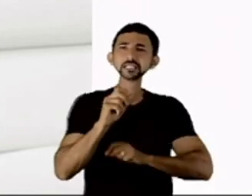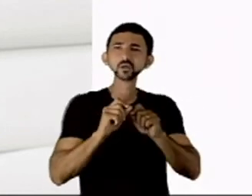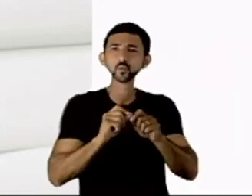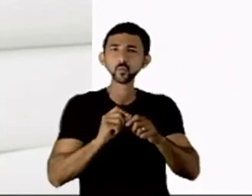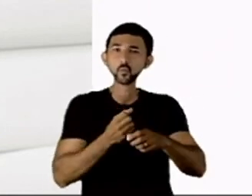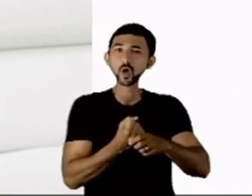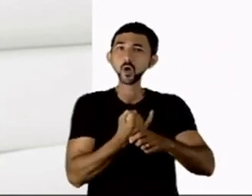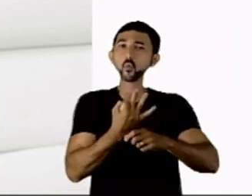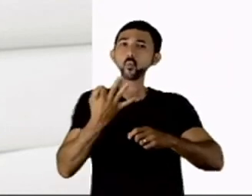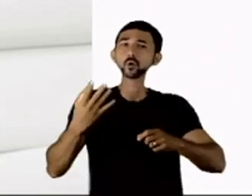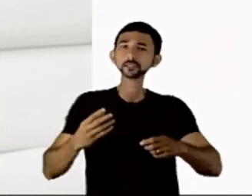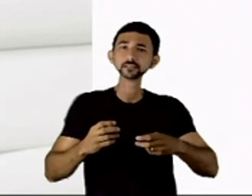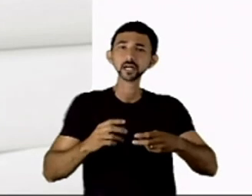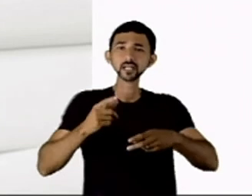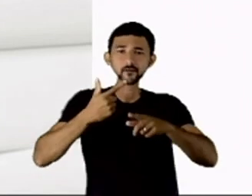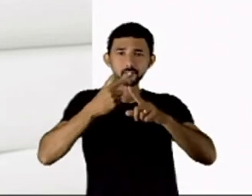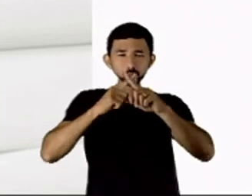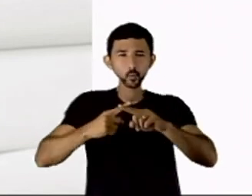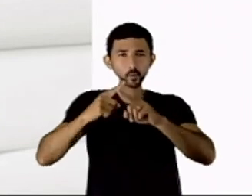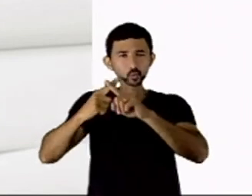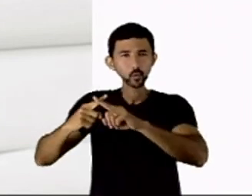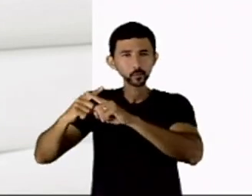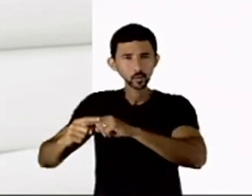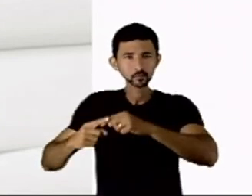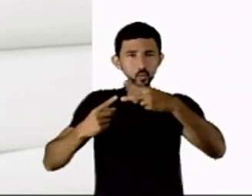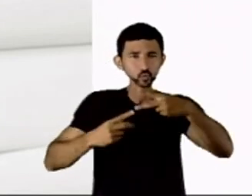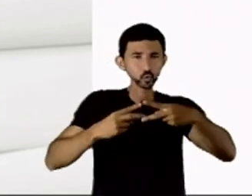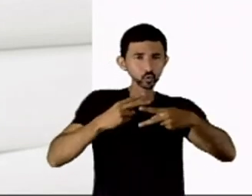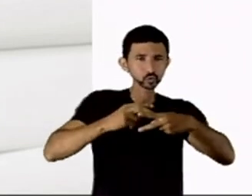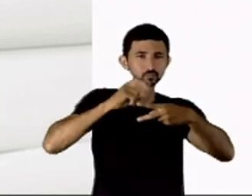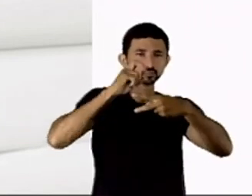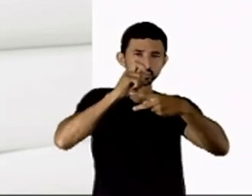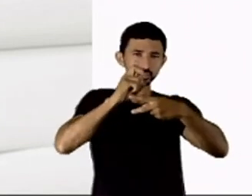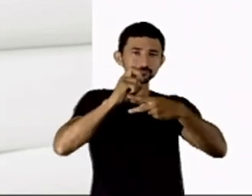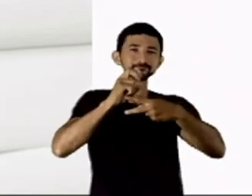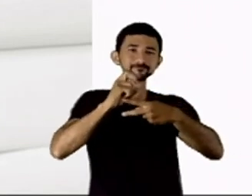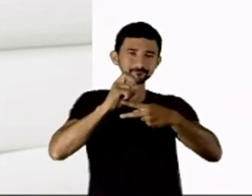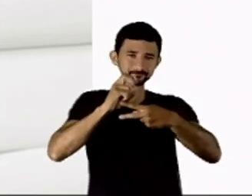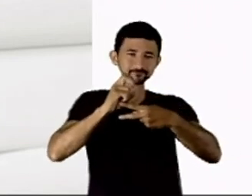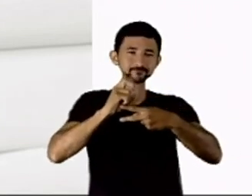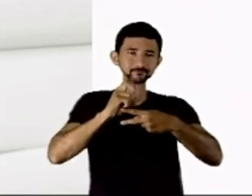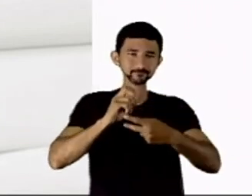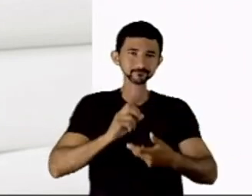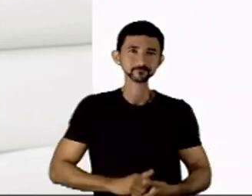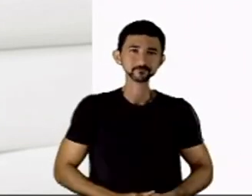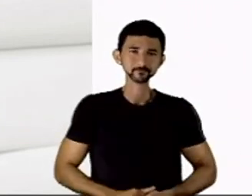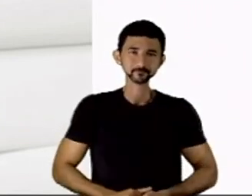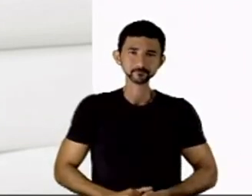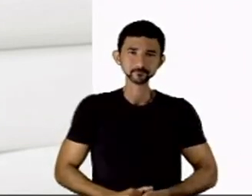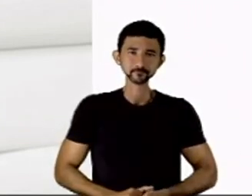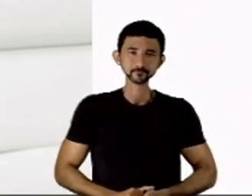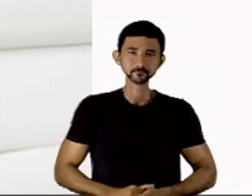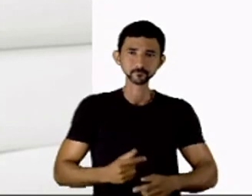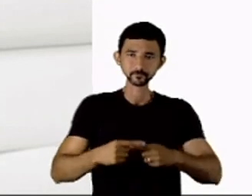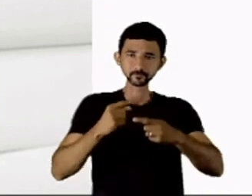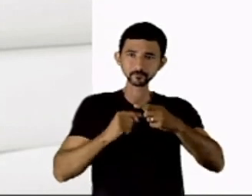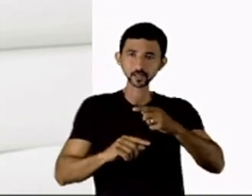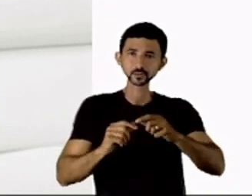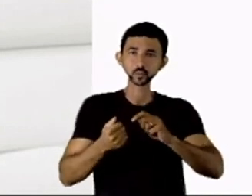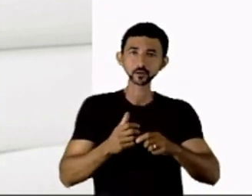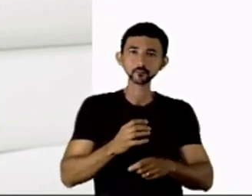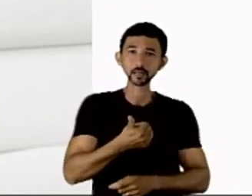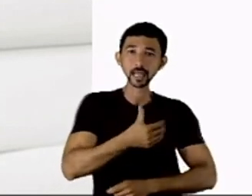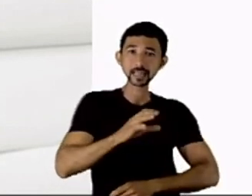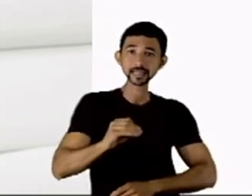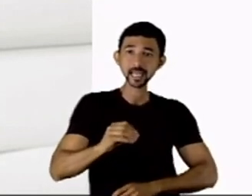a quantidade de vezes que eu vou multiplicar o número 2 por ele mesmo, tá? E aqui no 10,